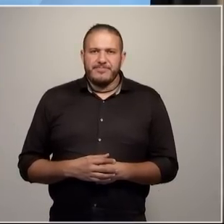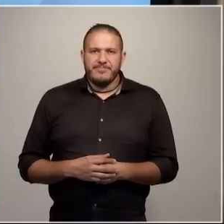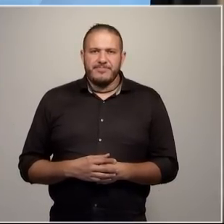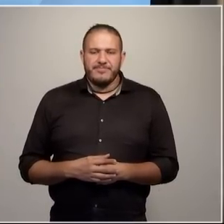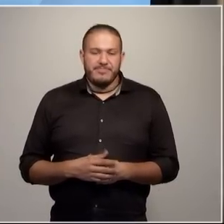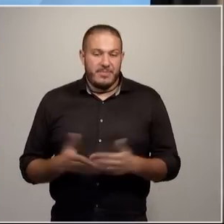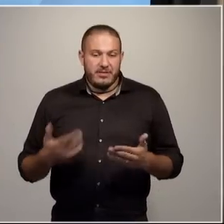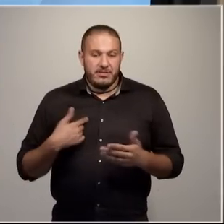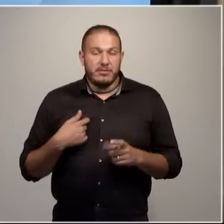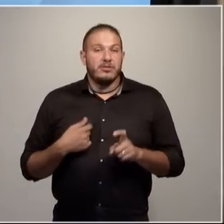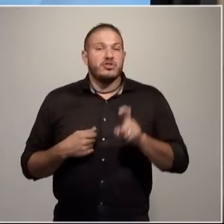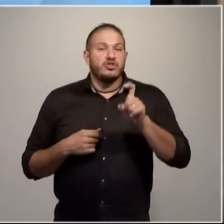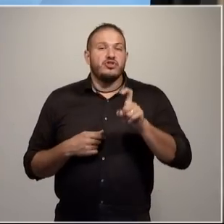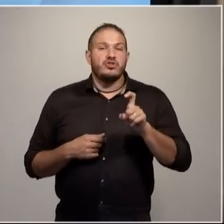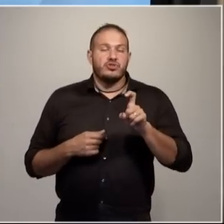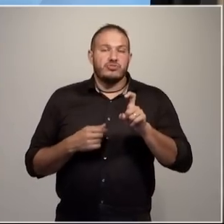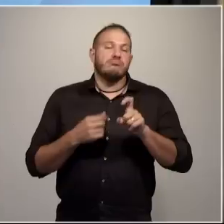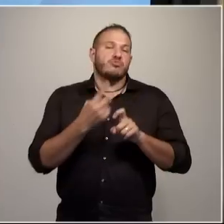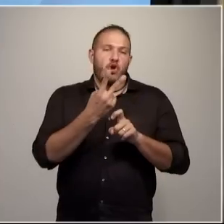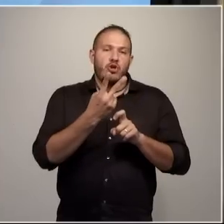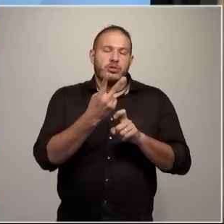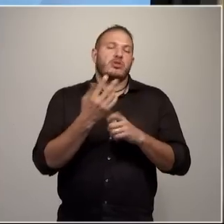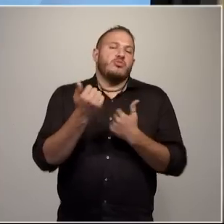e esse x2 no lugar do y,